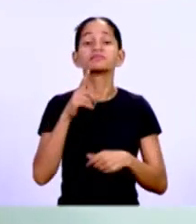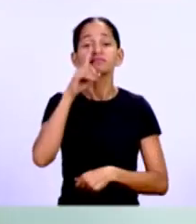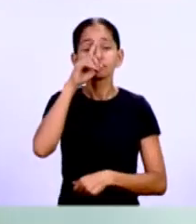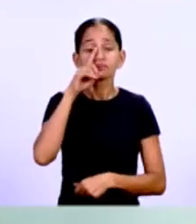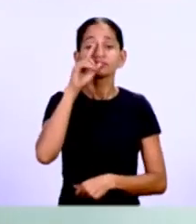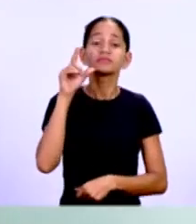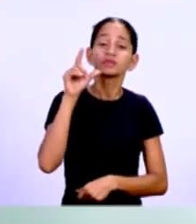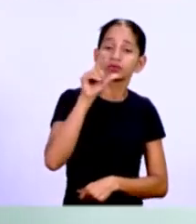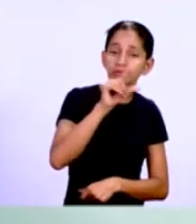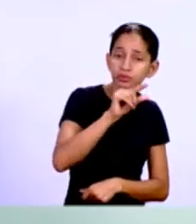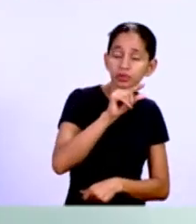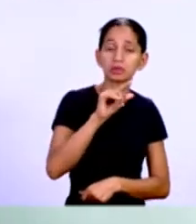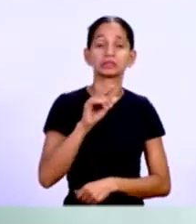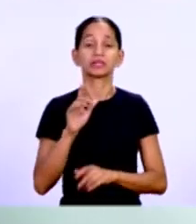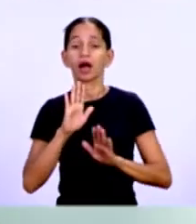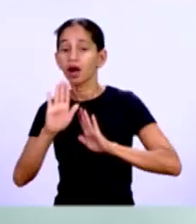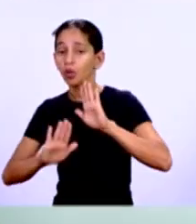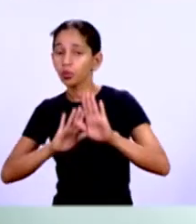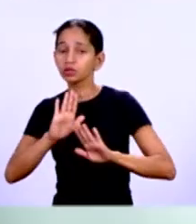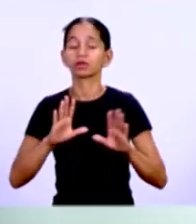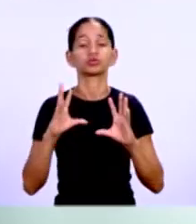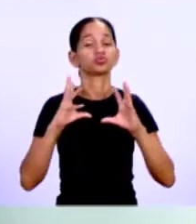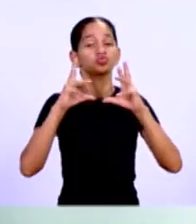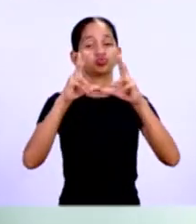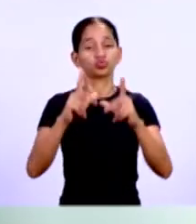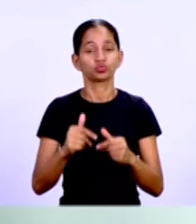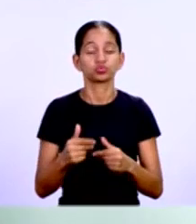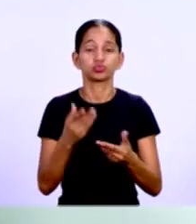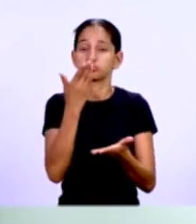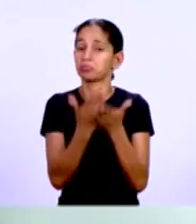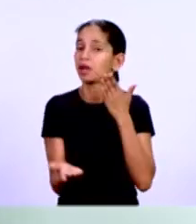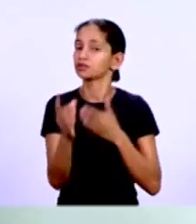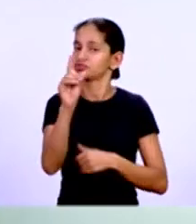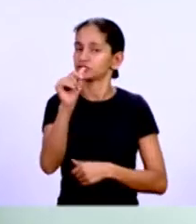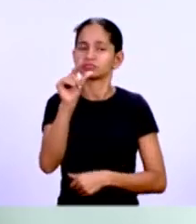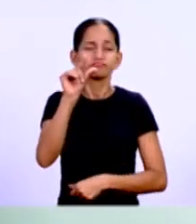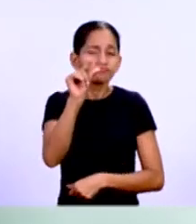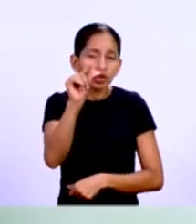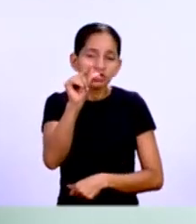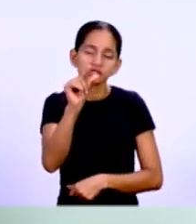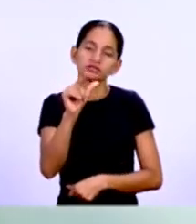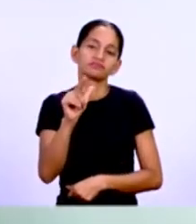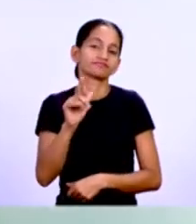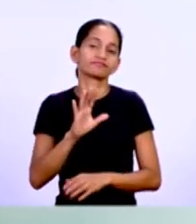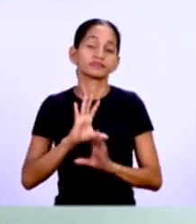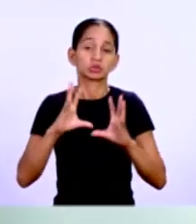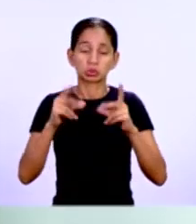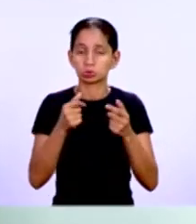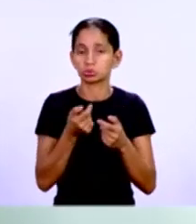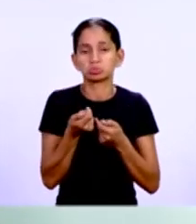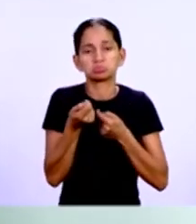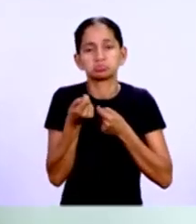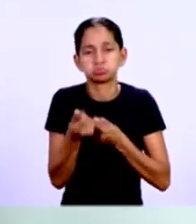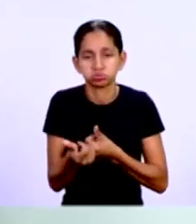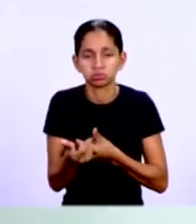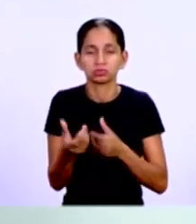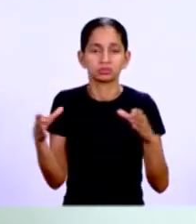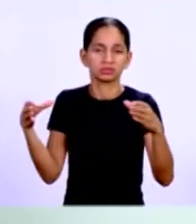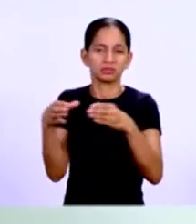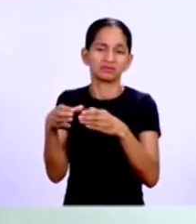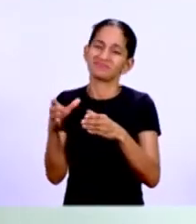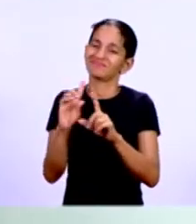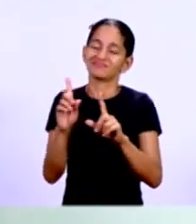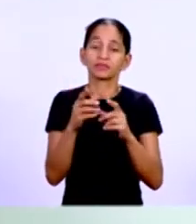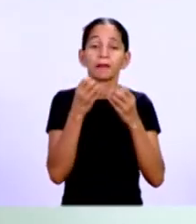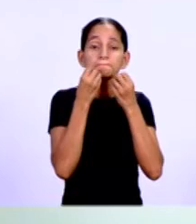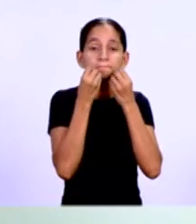sim. Você está se protegendo contra o risco de arcar com um grande prejuízo aí, por estar apostando todos os ovos na mesma cesta, por exemplo.